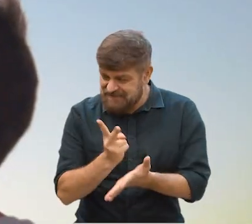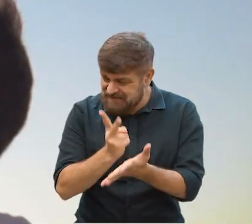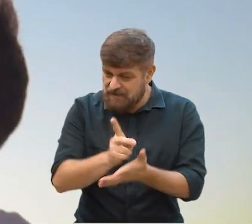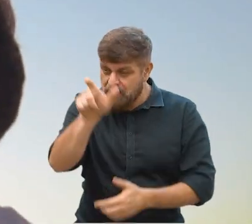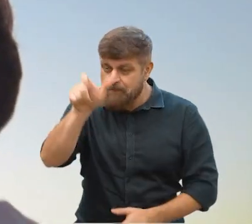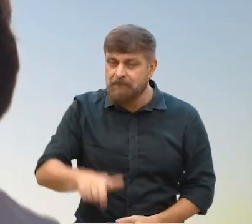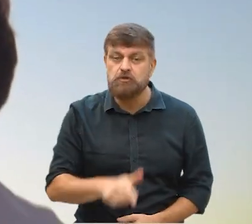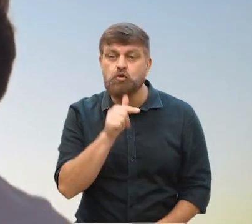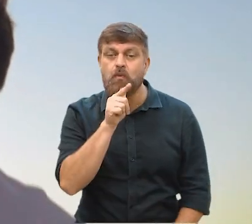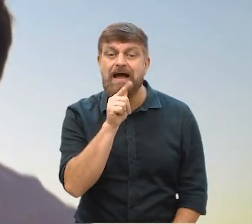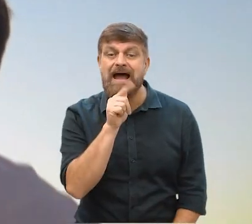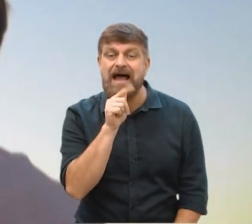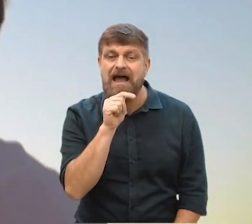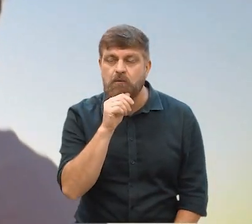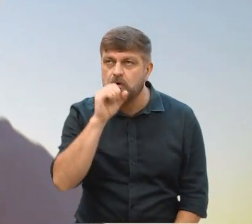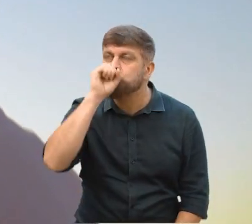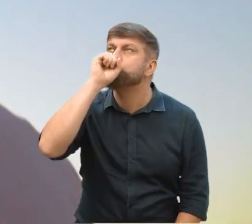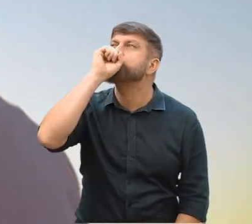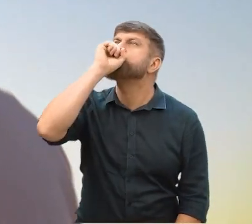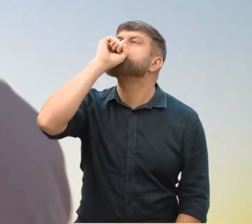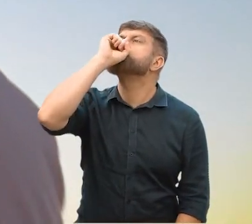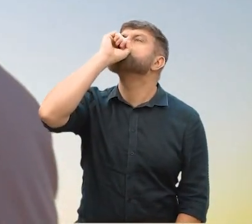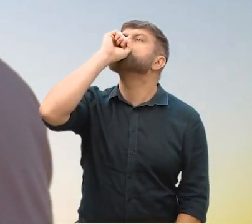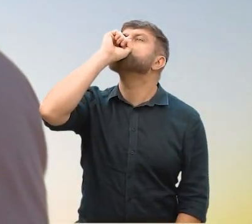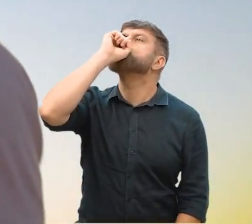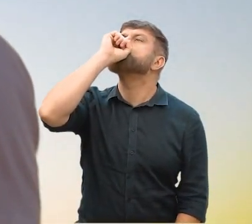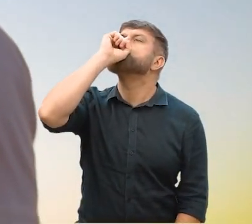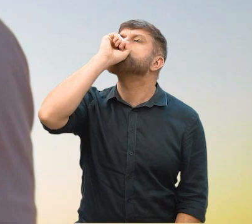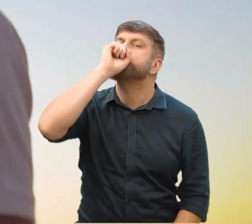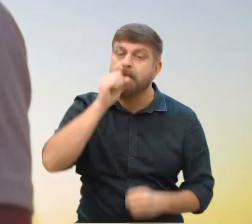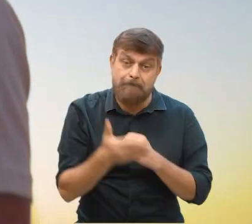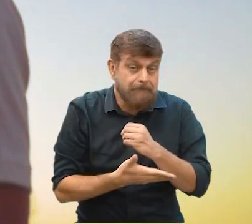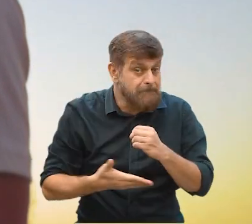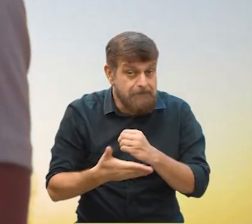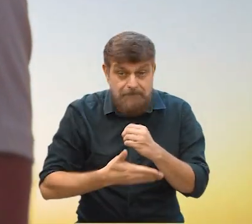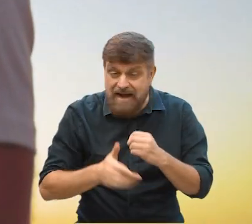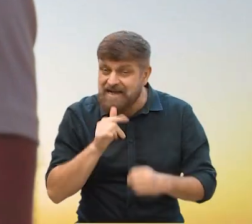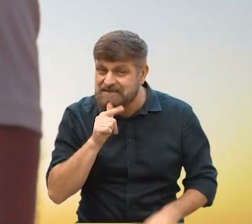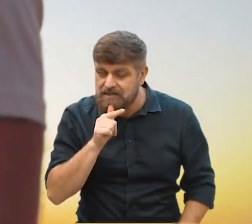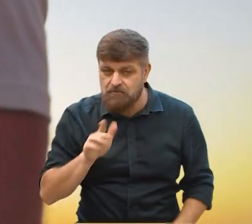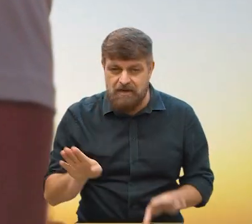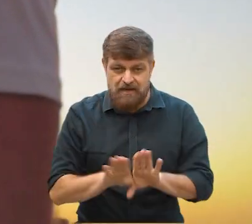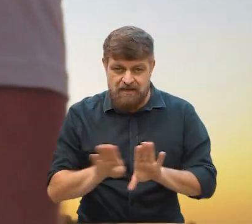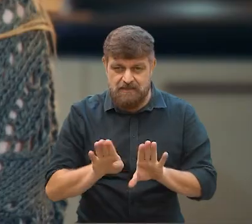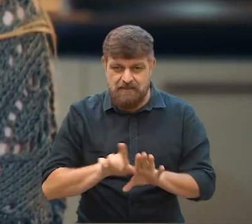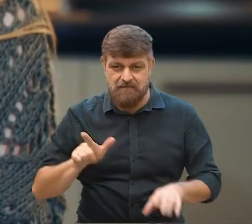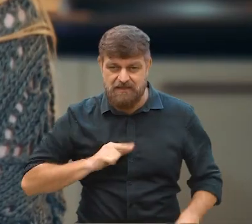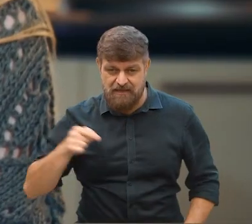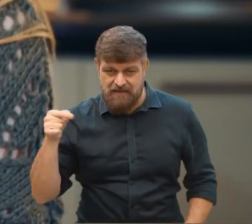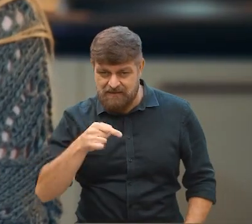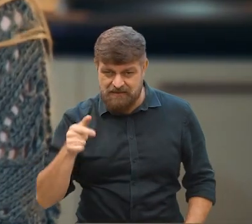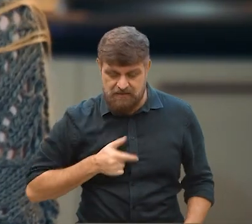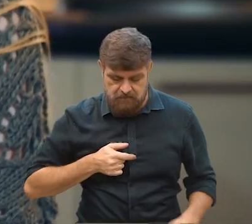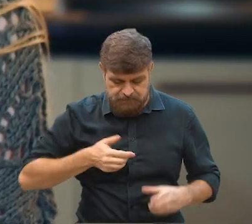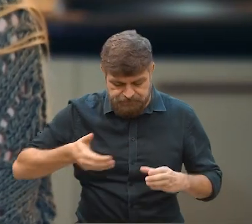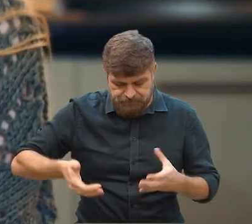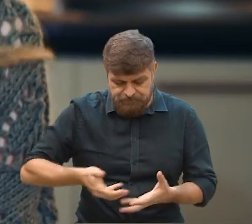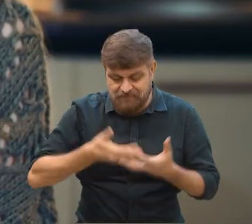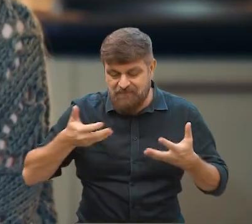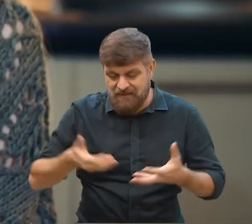estar bem hidratada. Então, água é fundamental para todos. E uma dieta que seja rica em